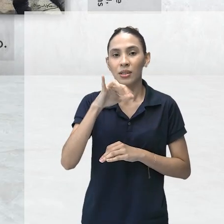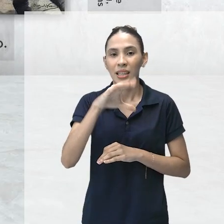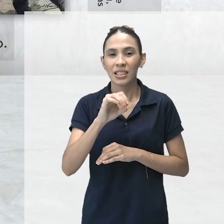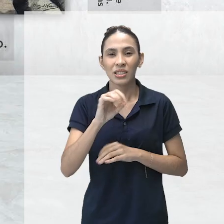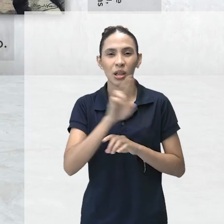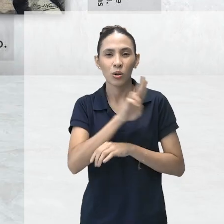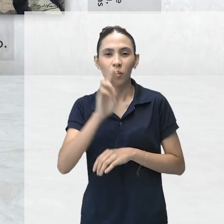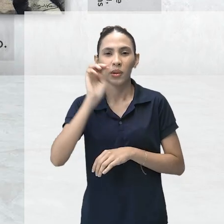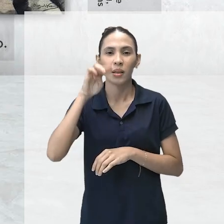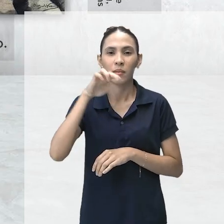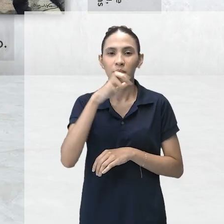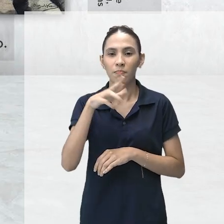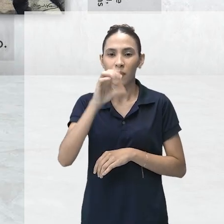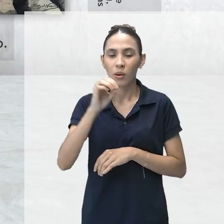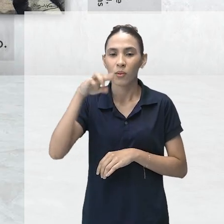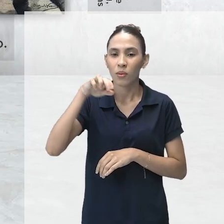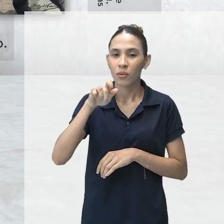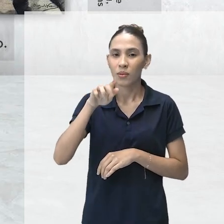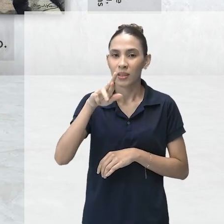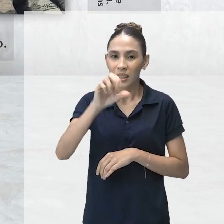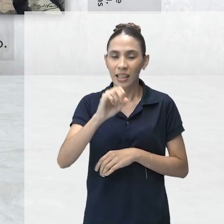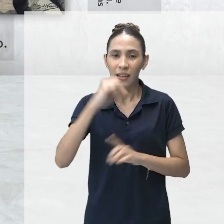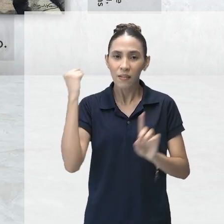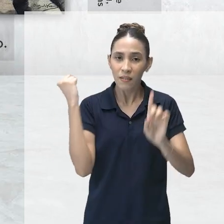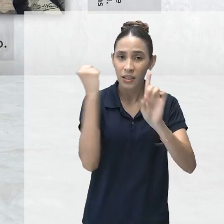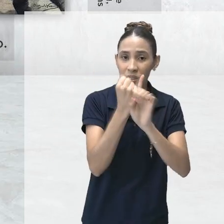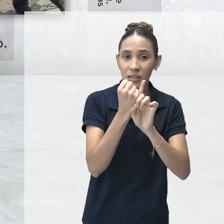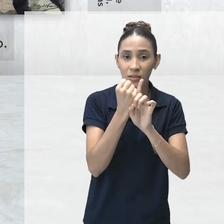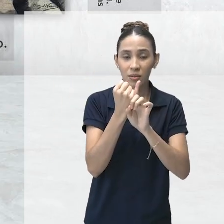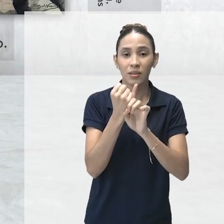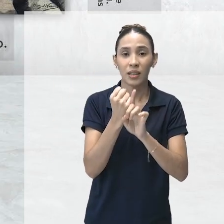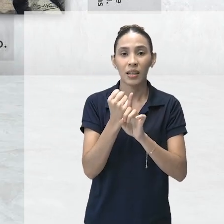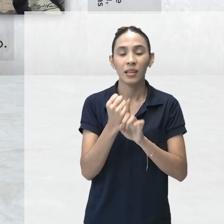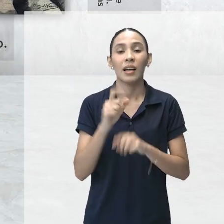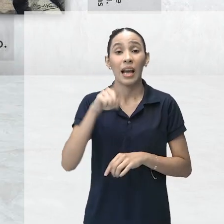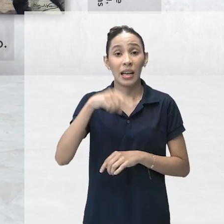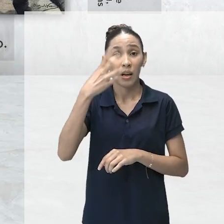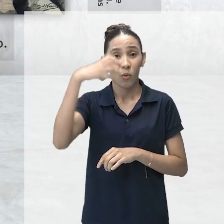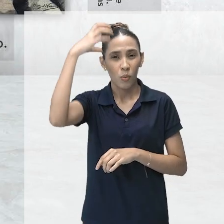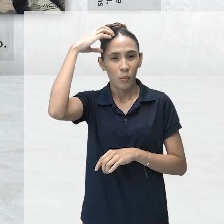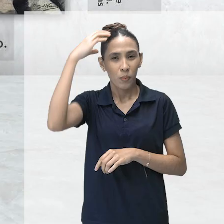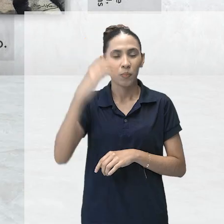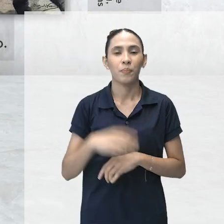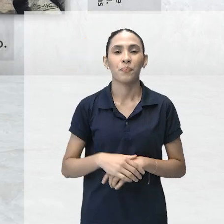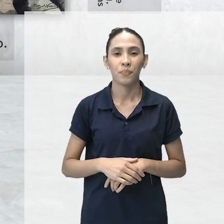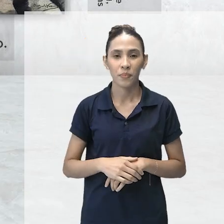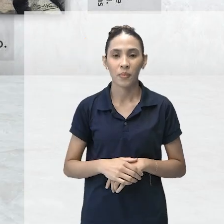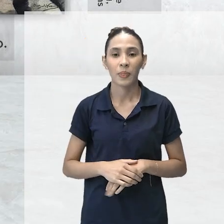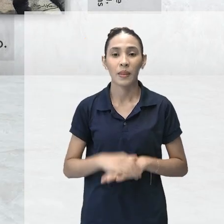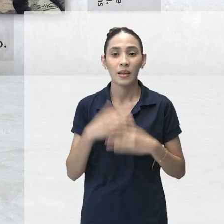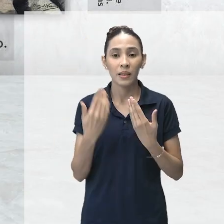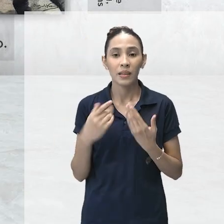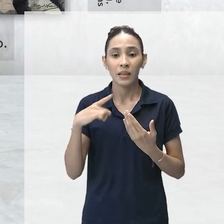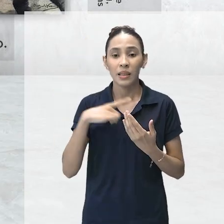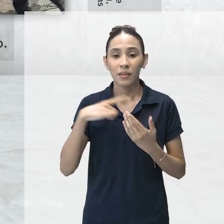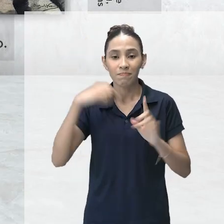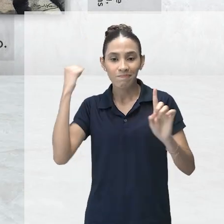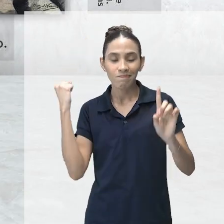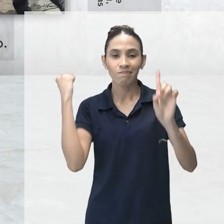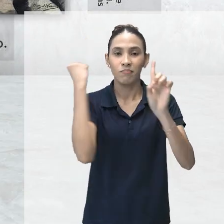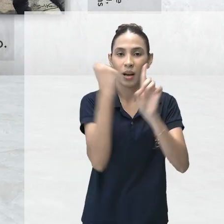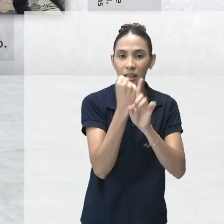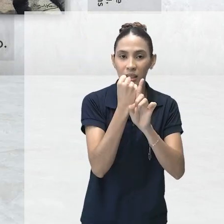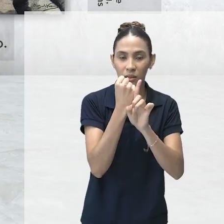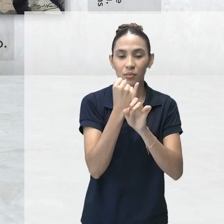nome da pessoa que assassinou Francisco Ferdinando era Gravilo Príncipe, e ele acabou ali